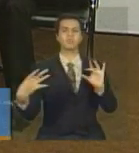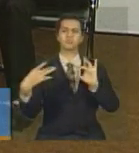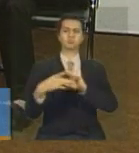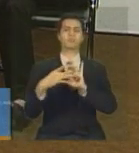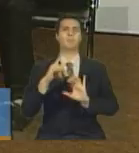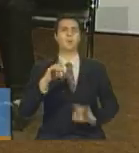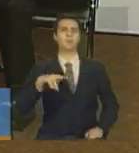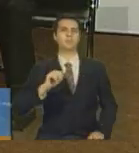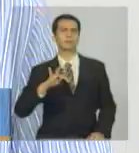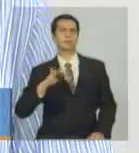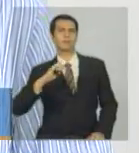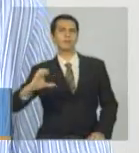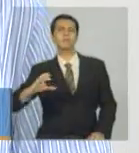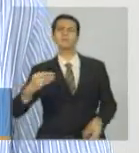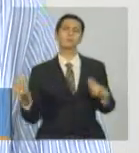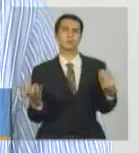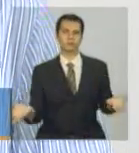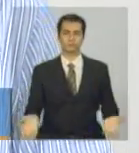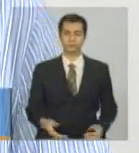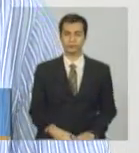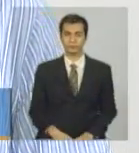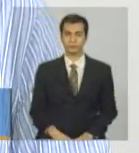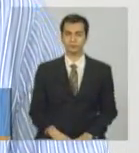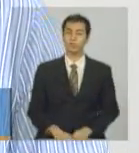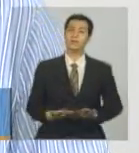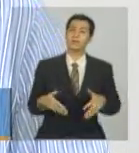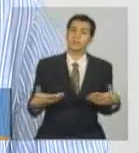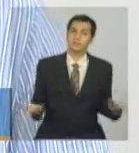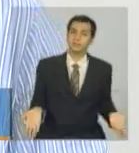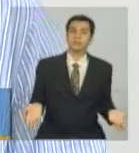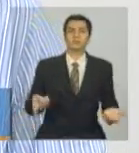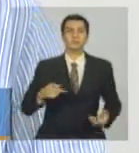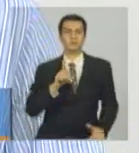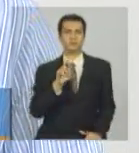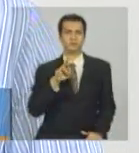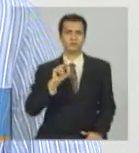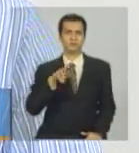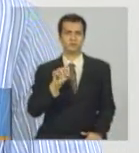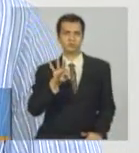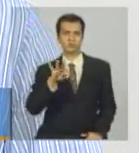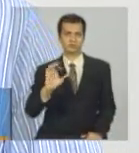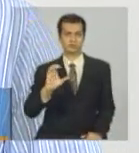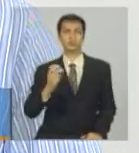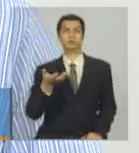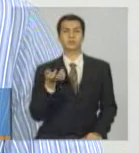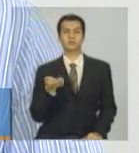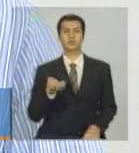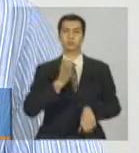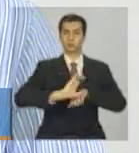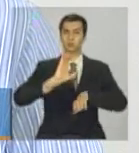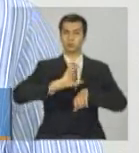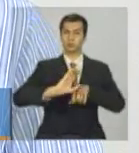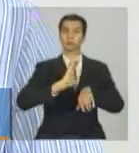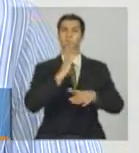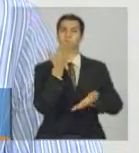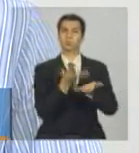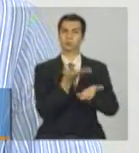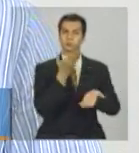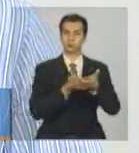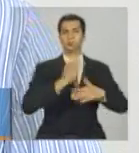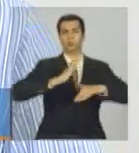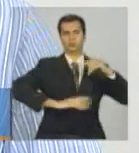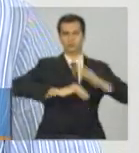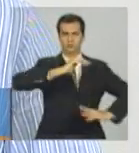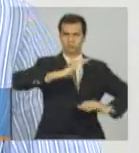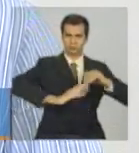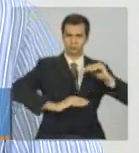do Pronatec é ampliar a oferta de vagas de educação profissional e tecnológica, promover o acesso das pessoas à educação